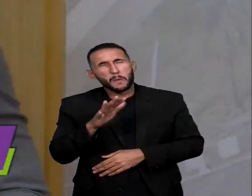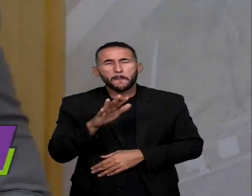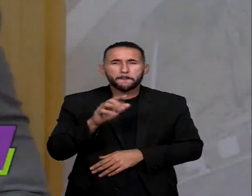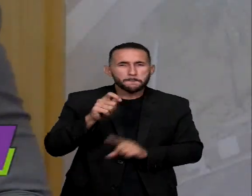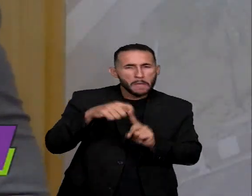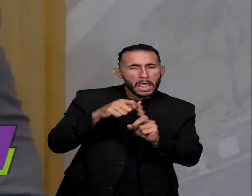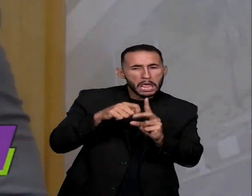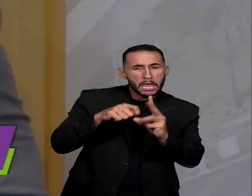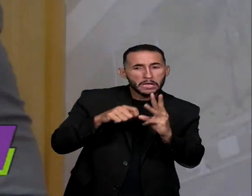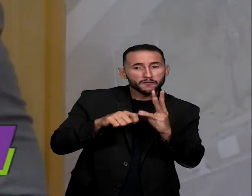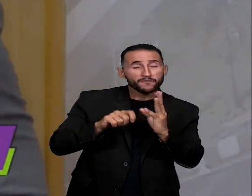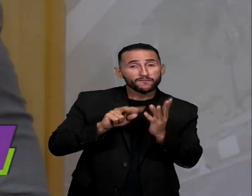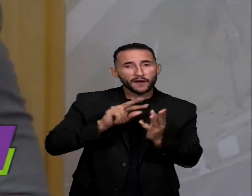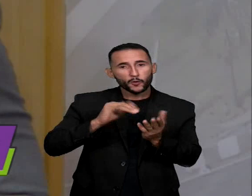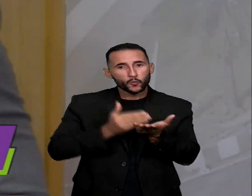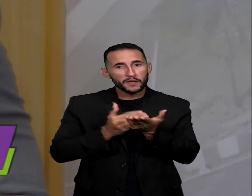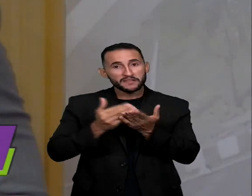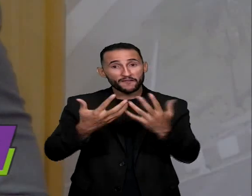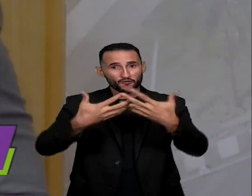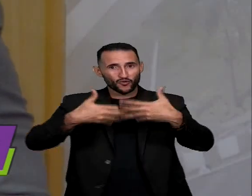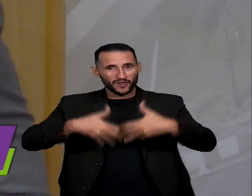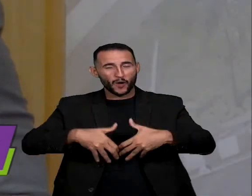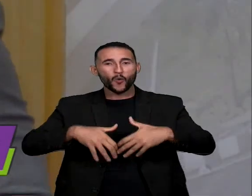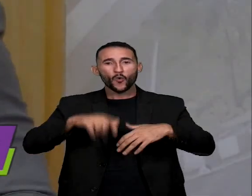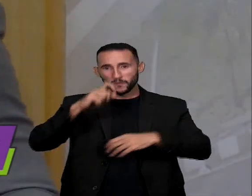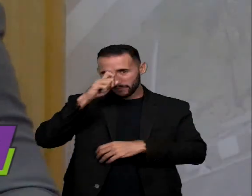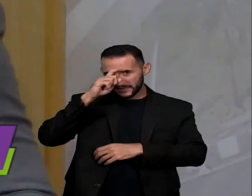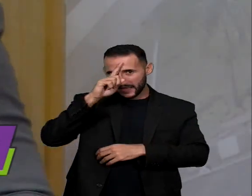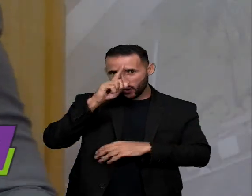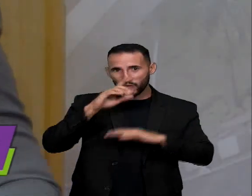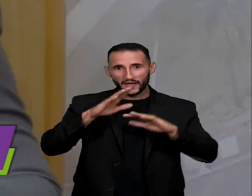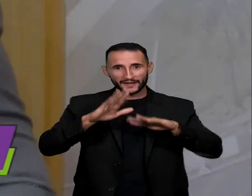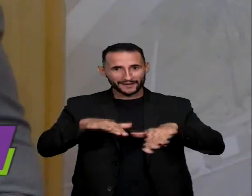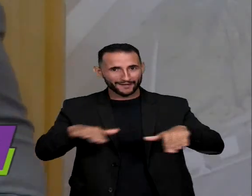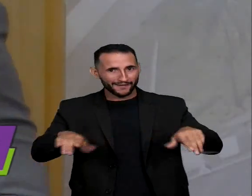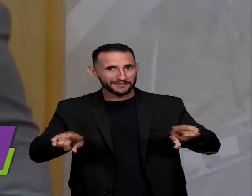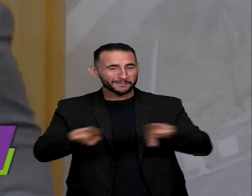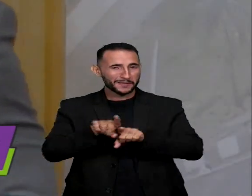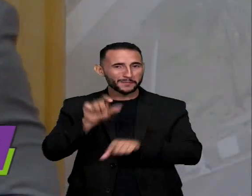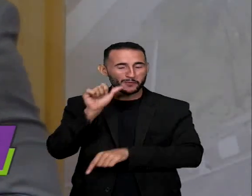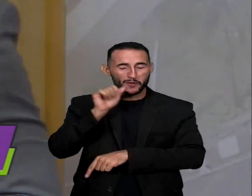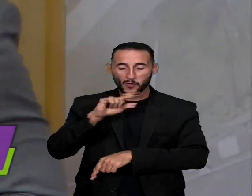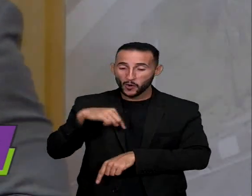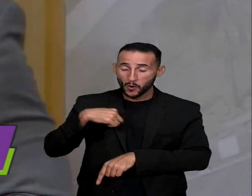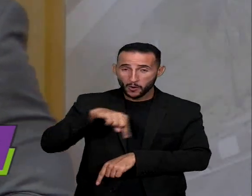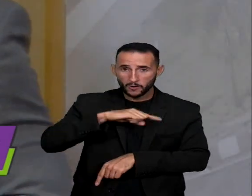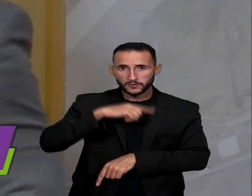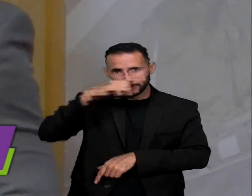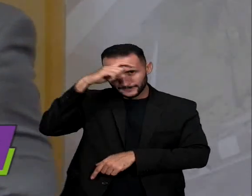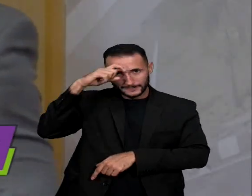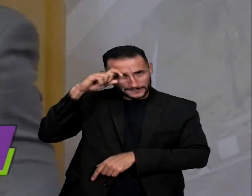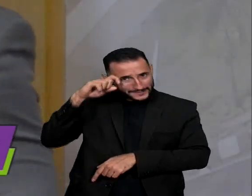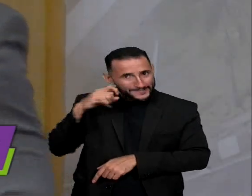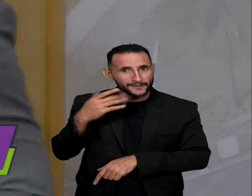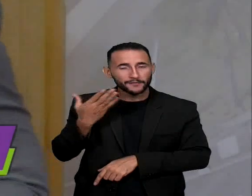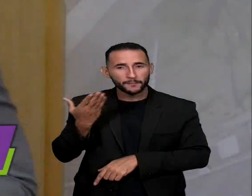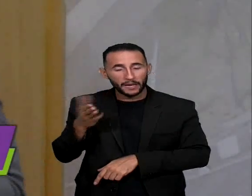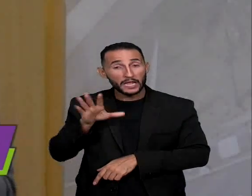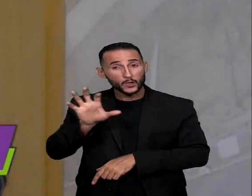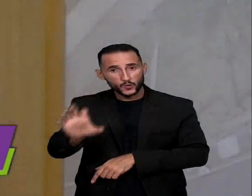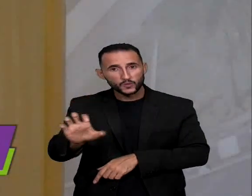começa a funcionar o nosso hospital da Criança e da mulher a gente tá trabalhando muito para isso e finalizo a área da